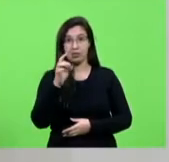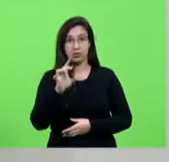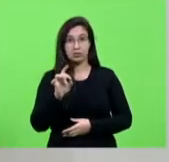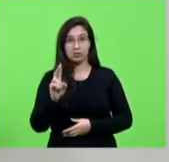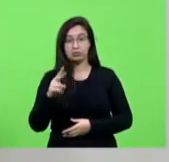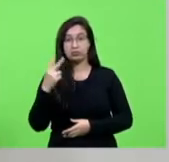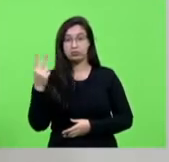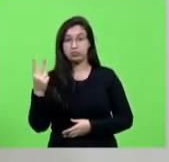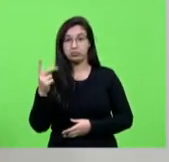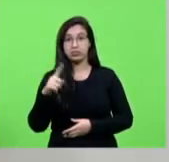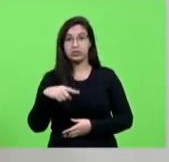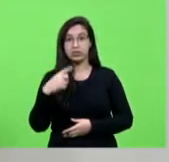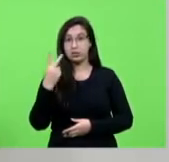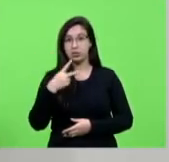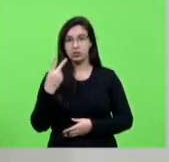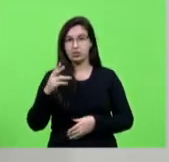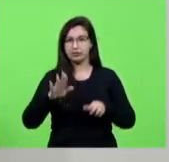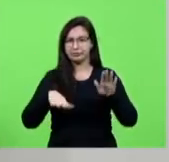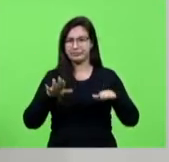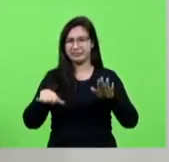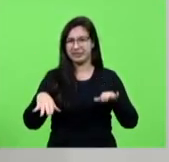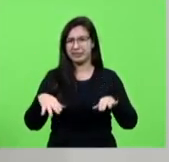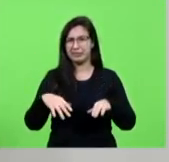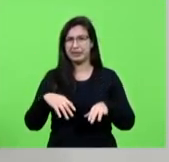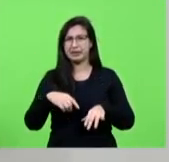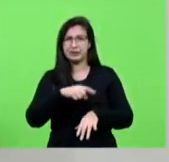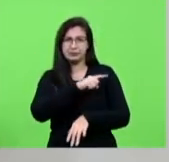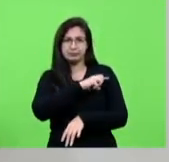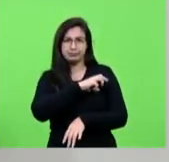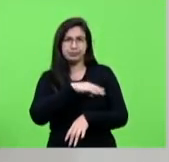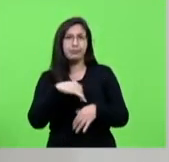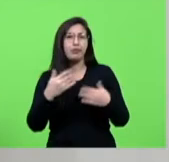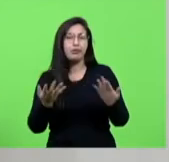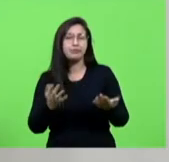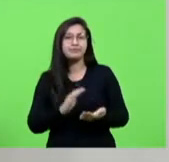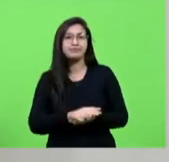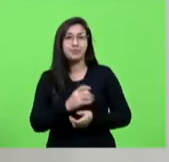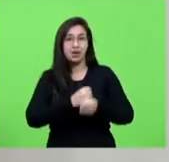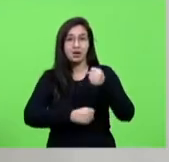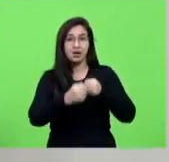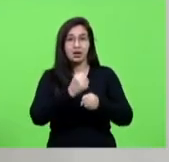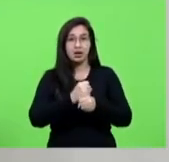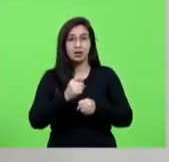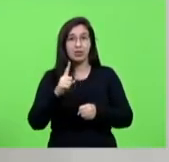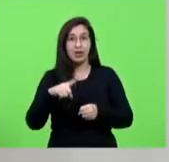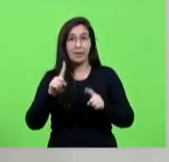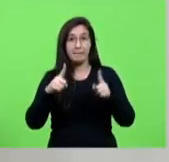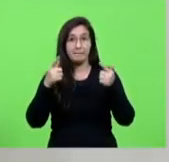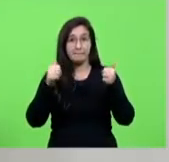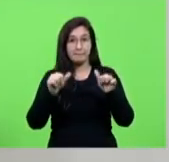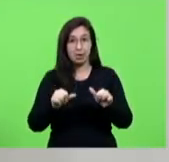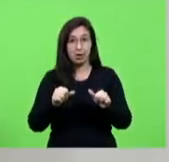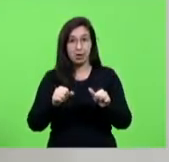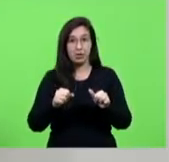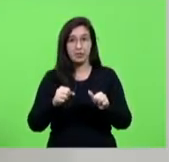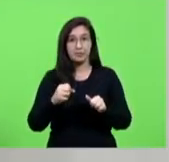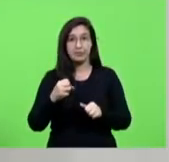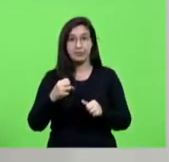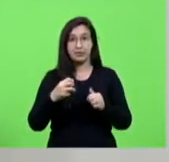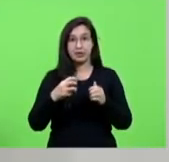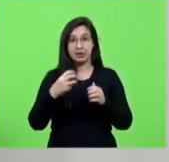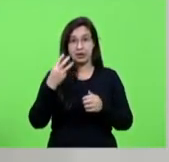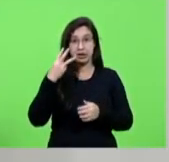2 horas, depende da série. Ano passado era pior ainda. Eram 3 dias por semana, 1 hora por